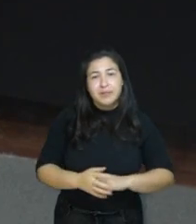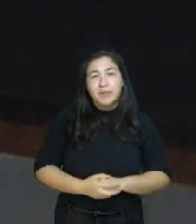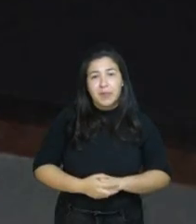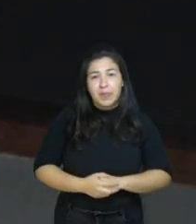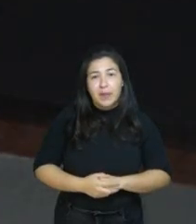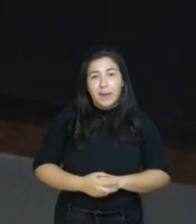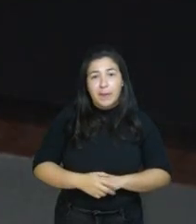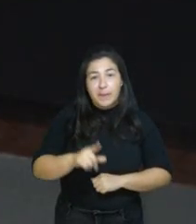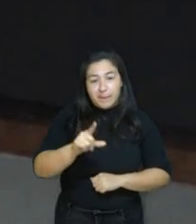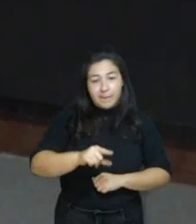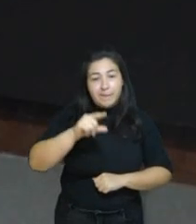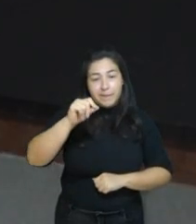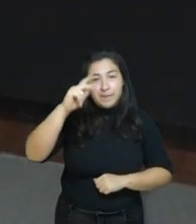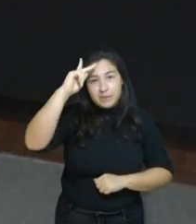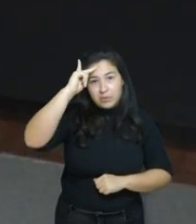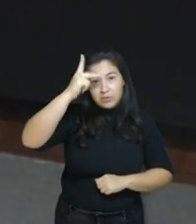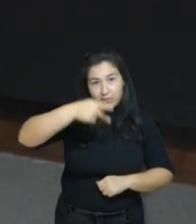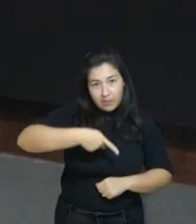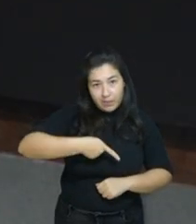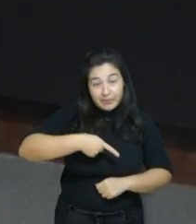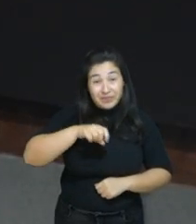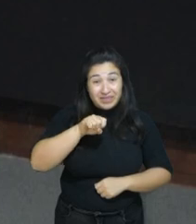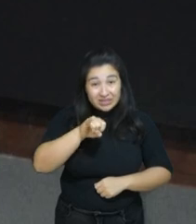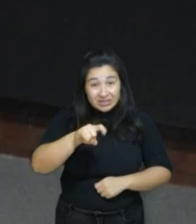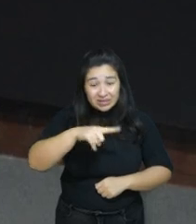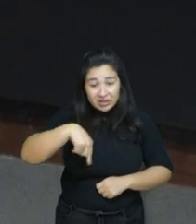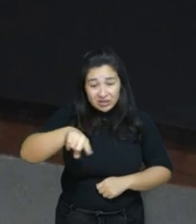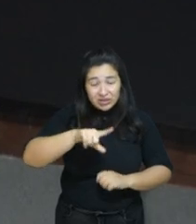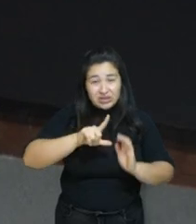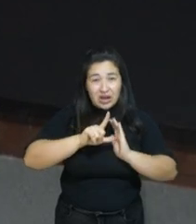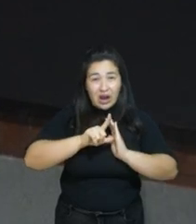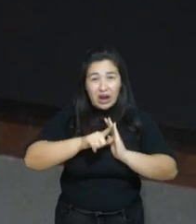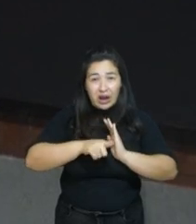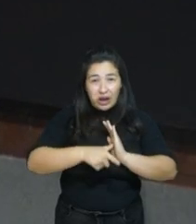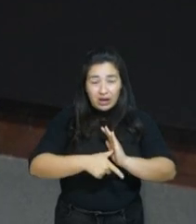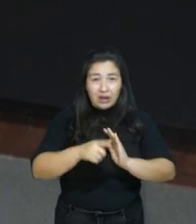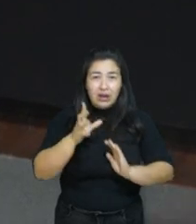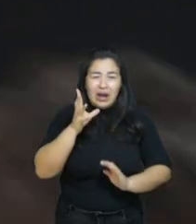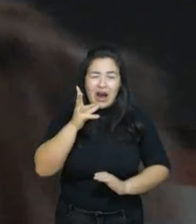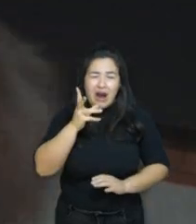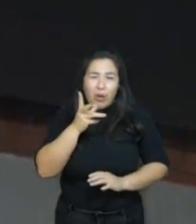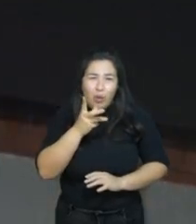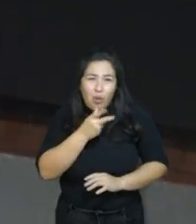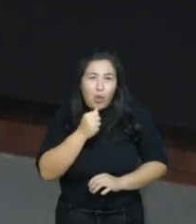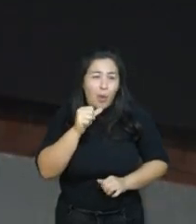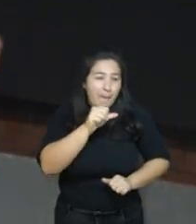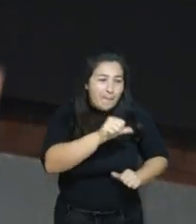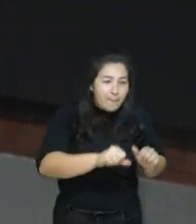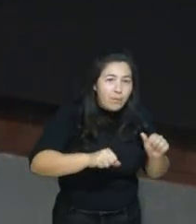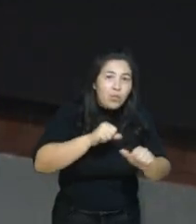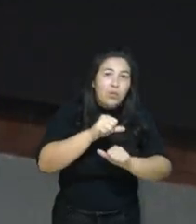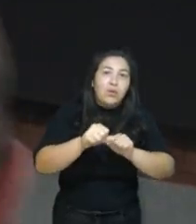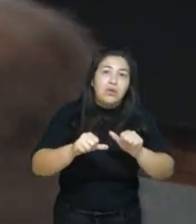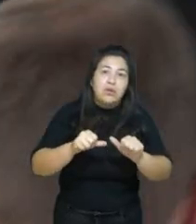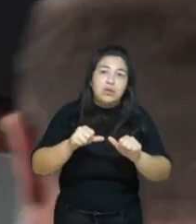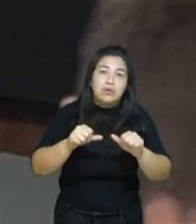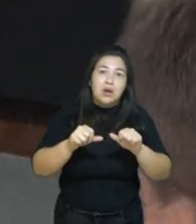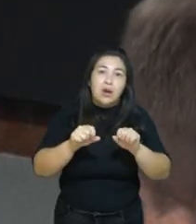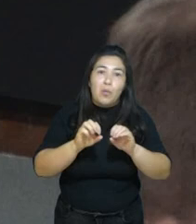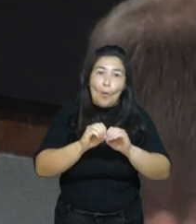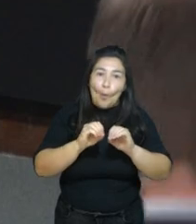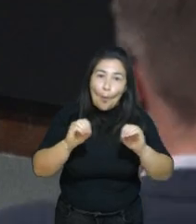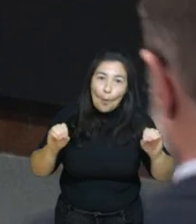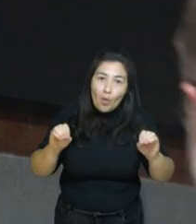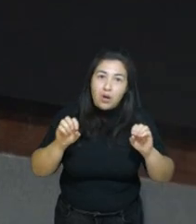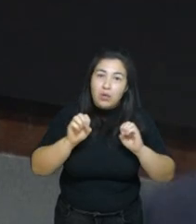uma escolha nossa. Né? E quanto mais a gente demorar para fazer essa transição... e zerar